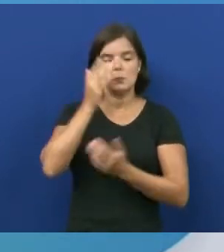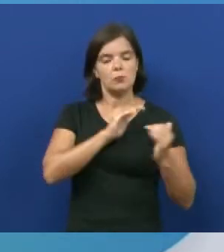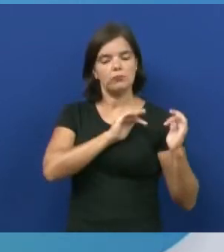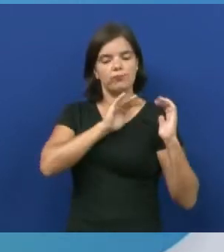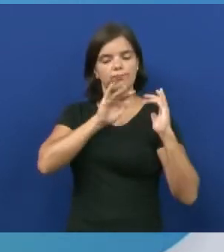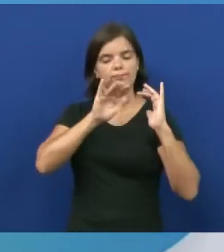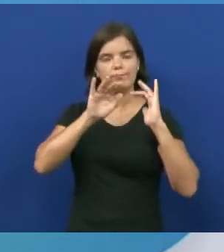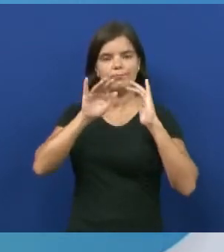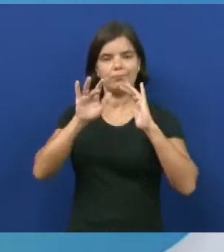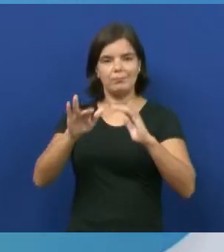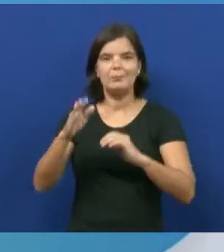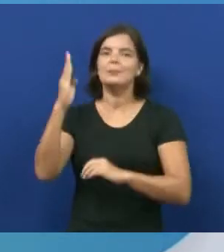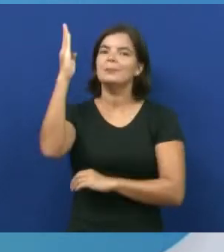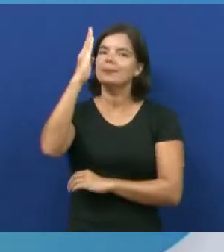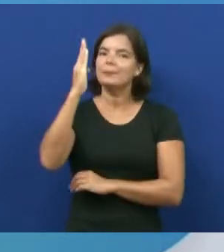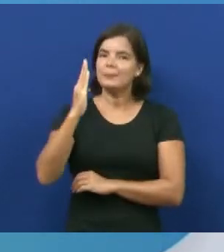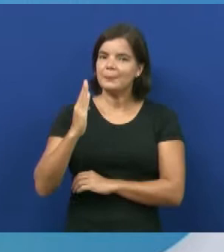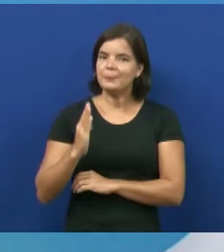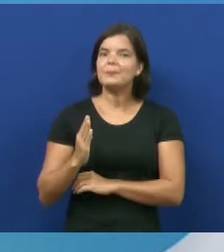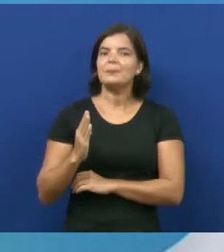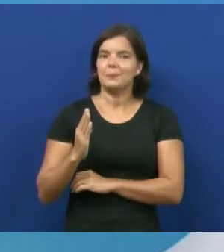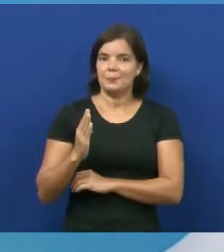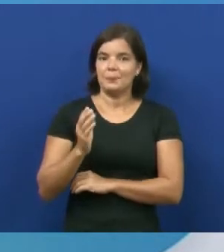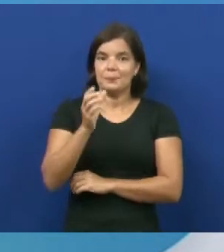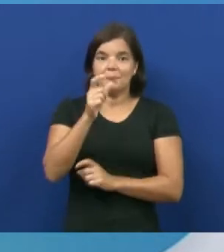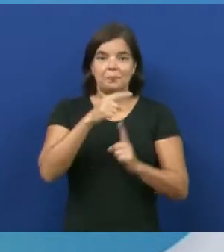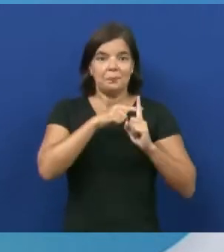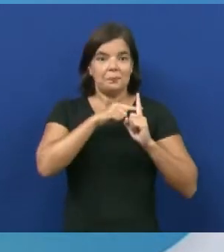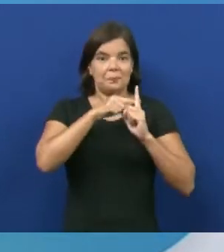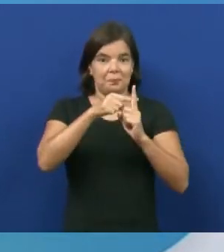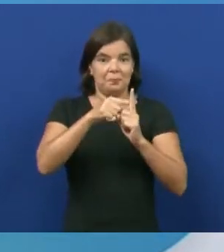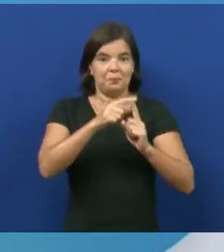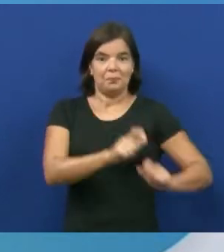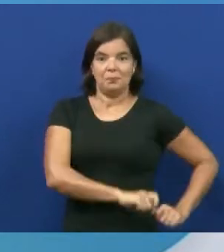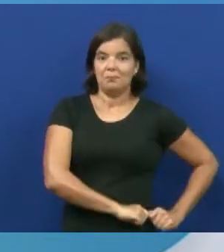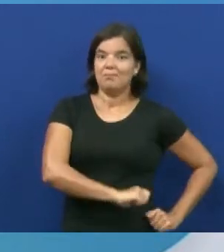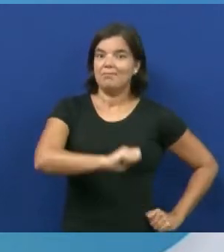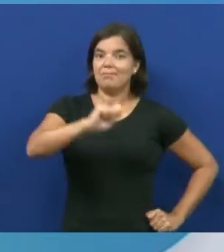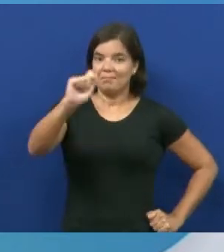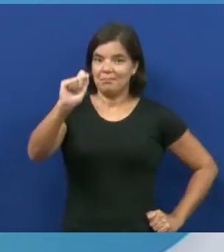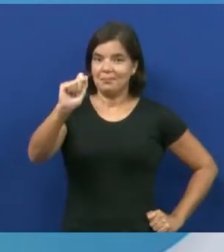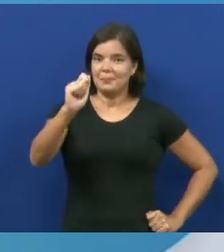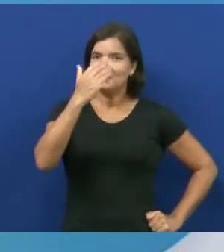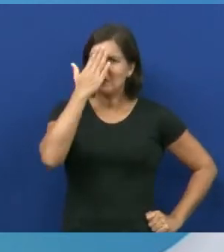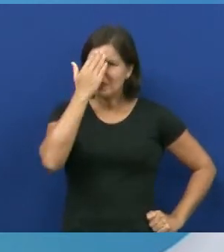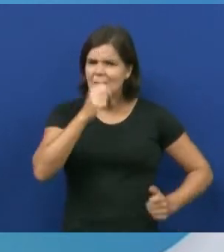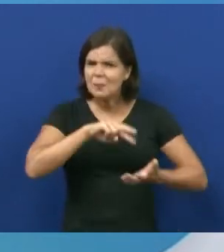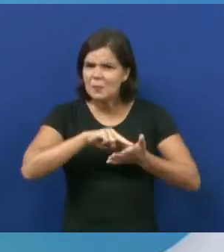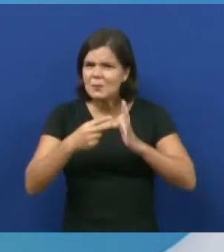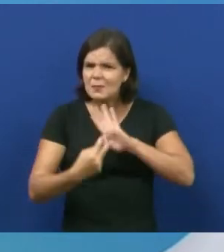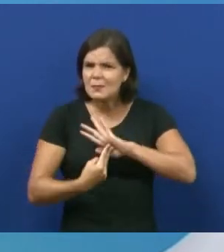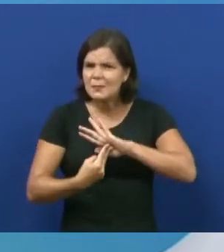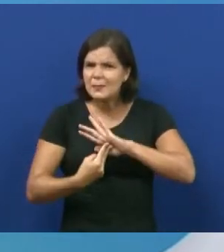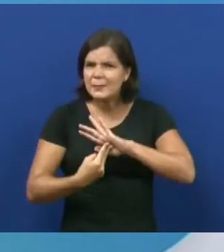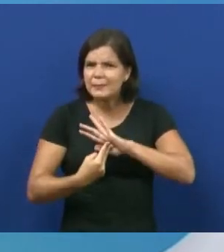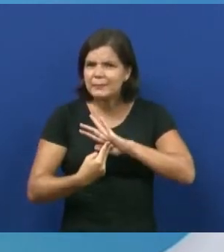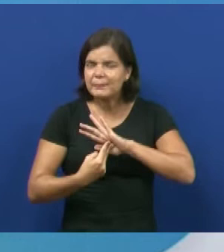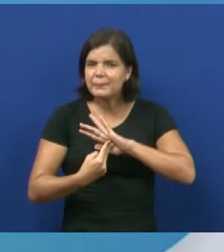colonizadores chegaram na nossa região com a cruz e a espada. Você sabe o que significa isso?